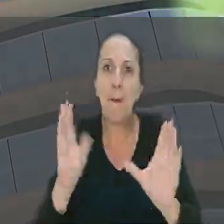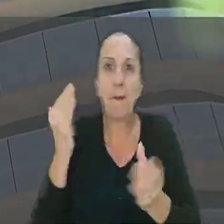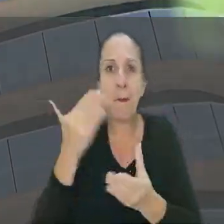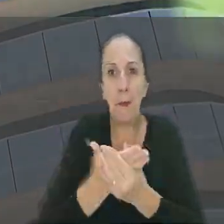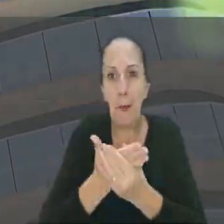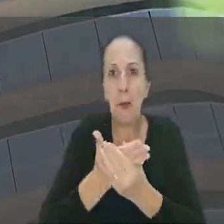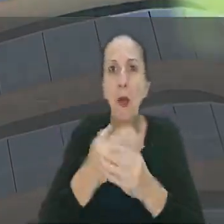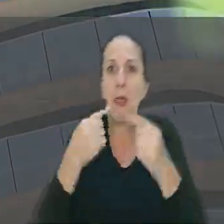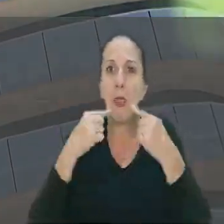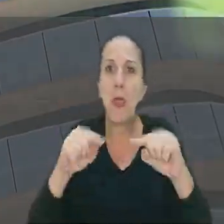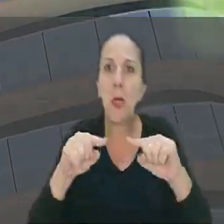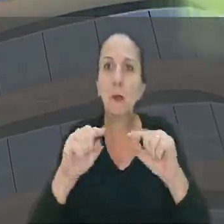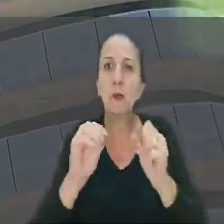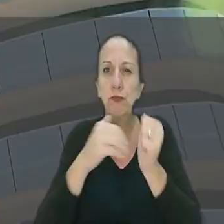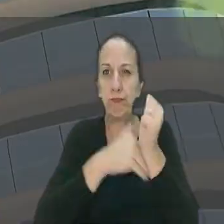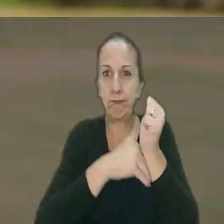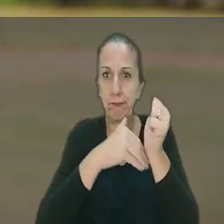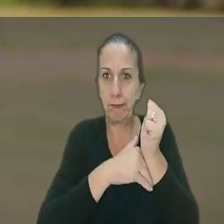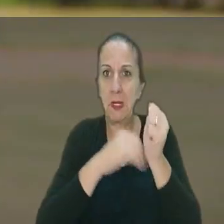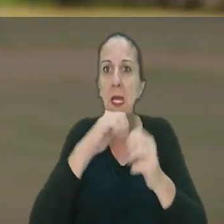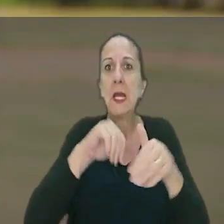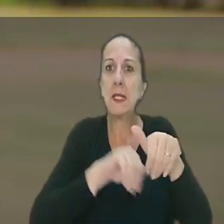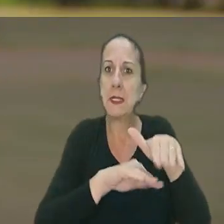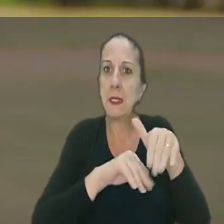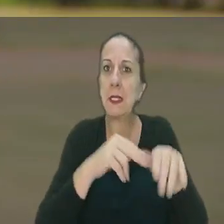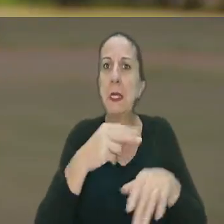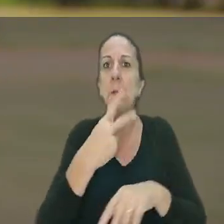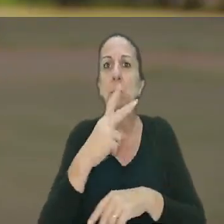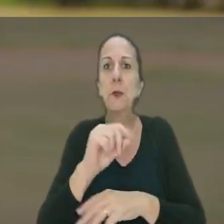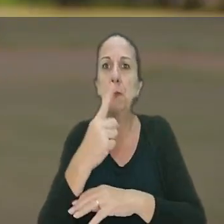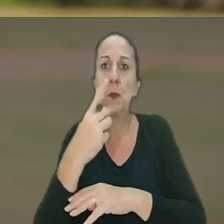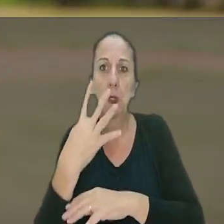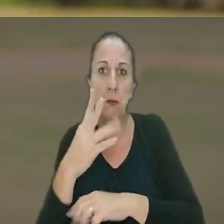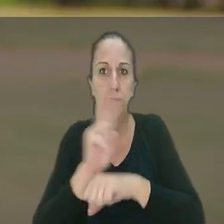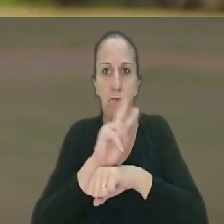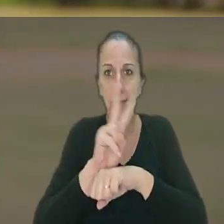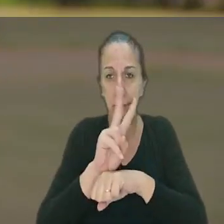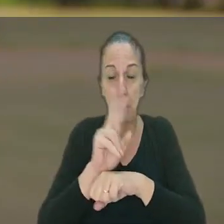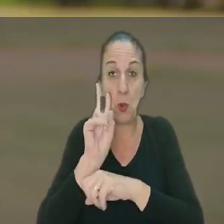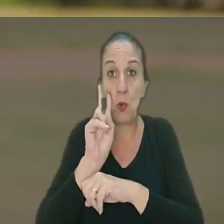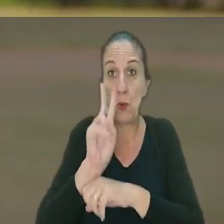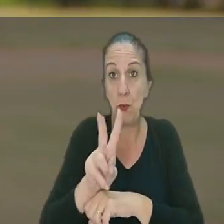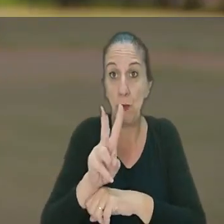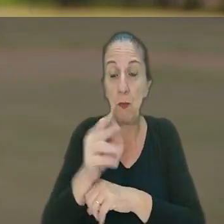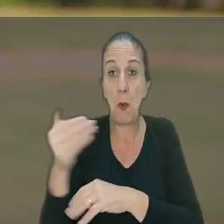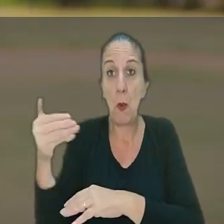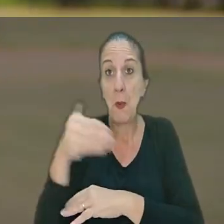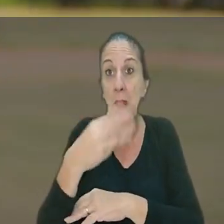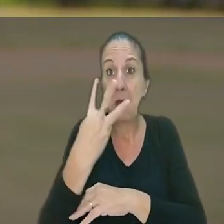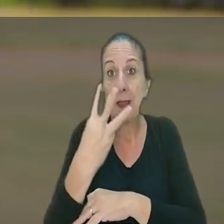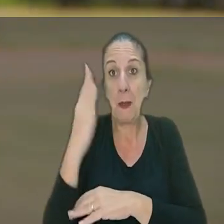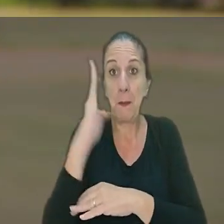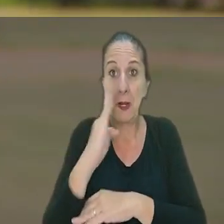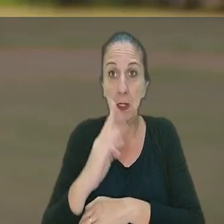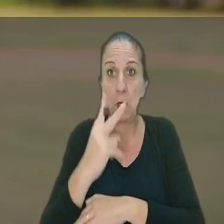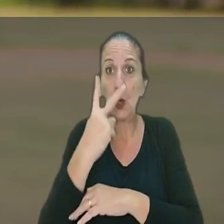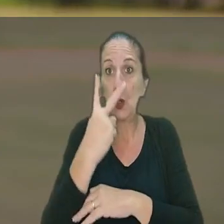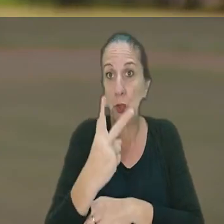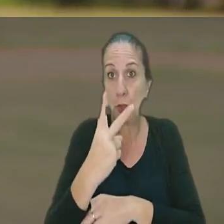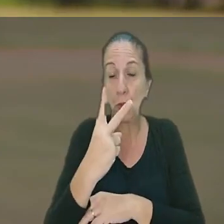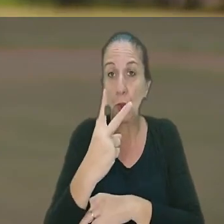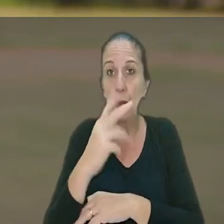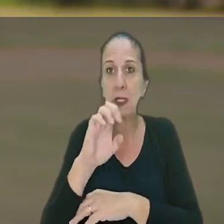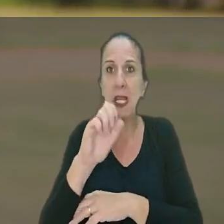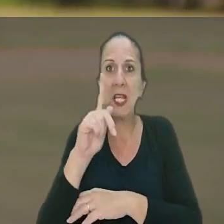aberto a partir de denúncia anônima. Em setembro de 2014, a fiscalização constatou a presença de 3 brasileiros,